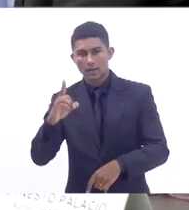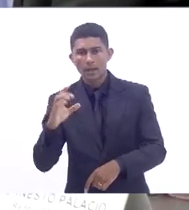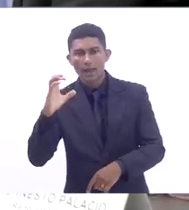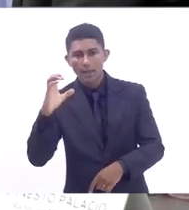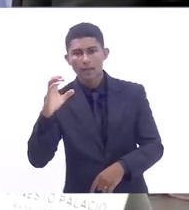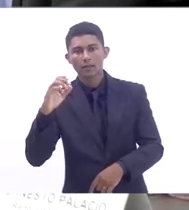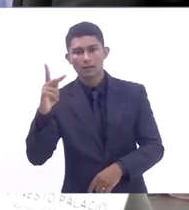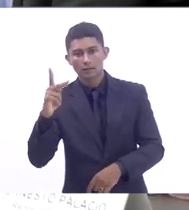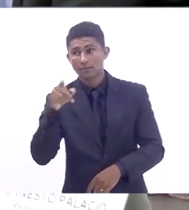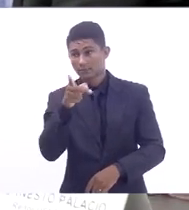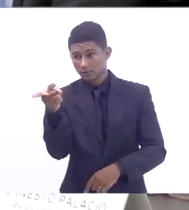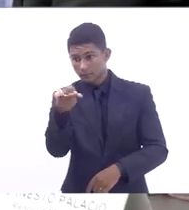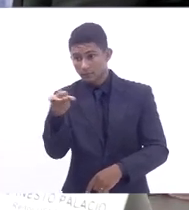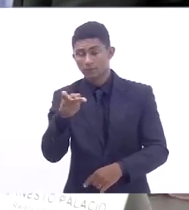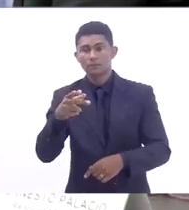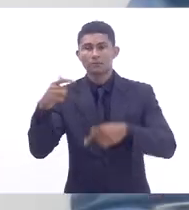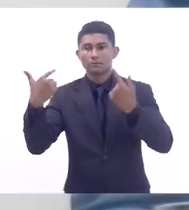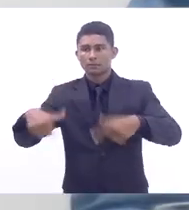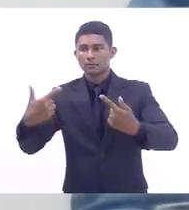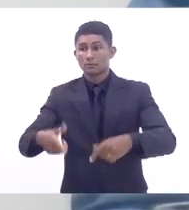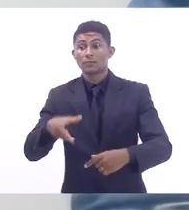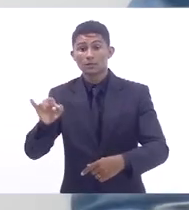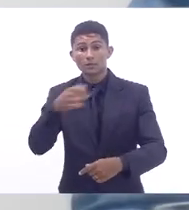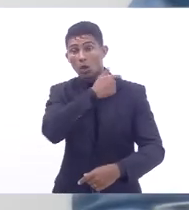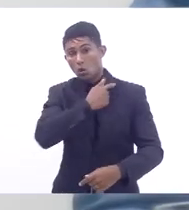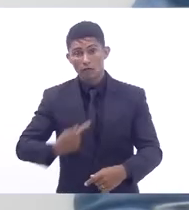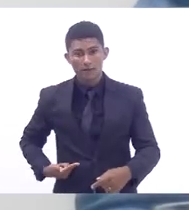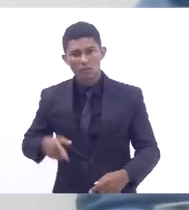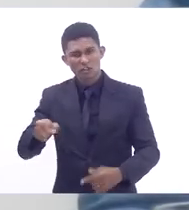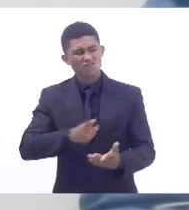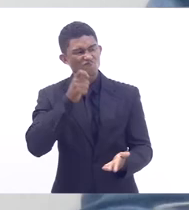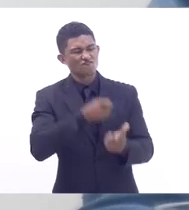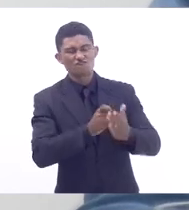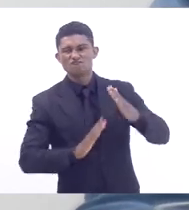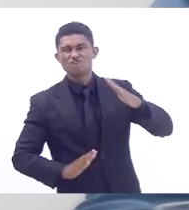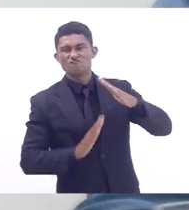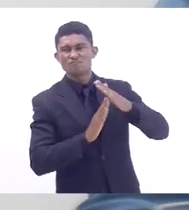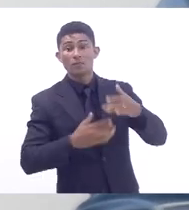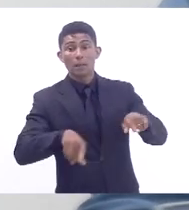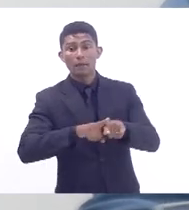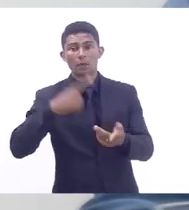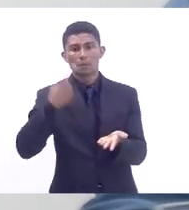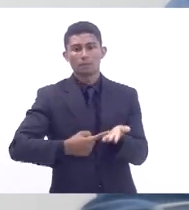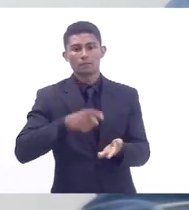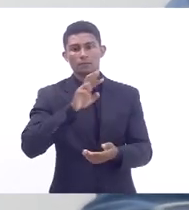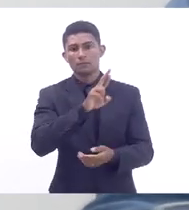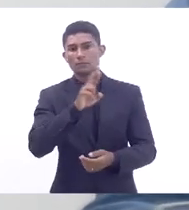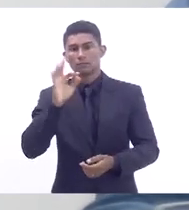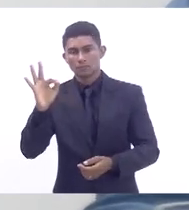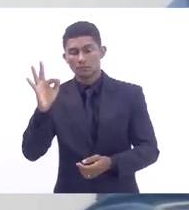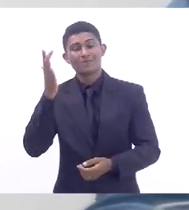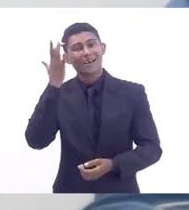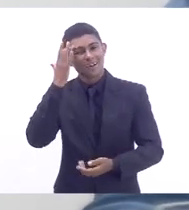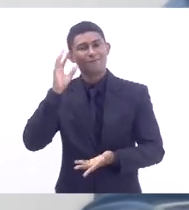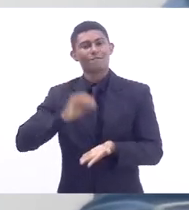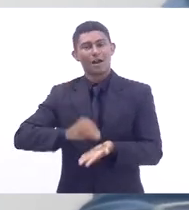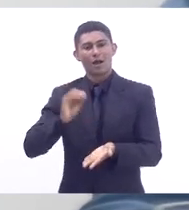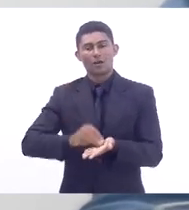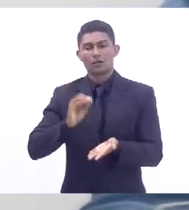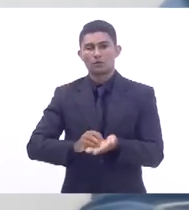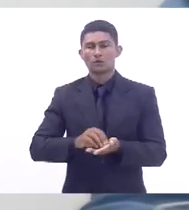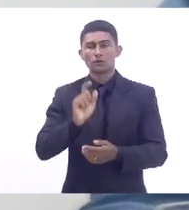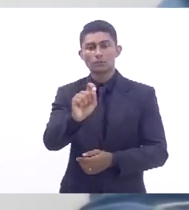mas eu acho que se tá vendo o entendimento do governo e do regime contra o fiscal eu acho que tá faltando realmente